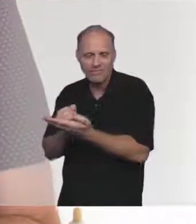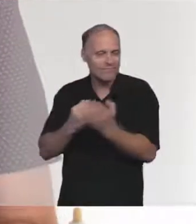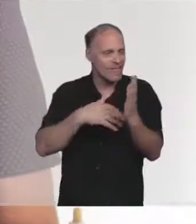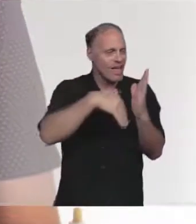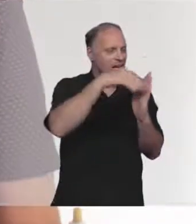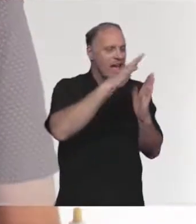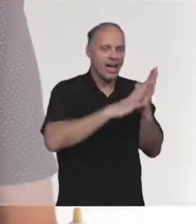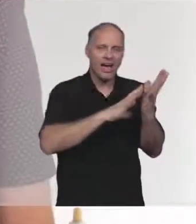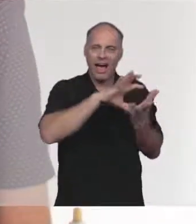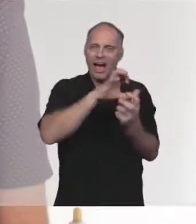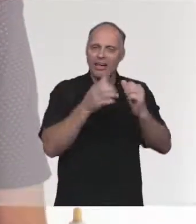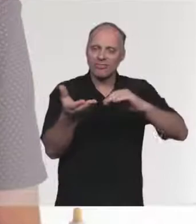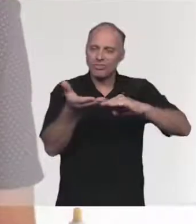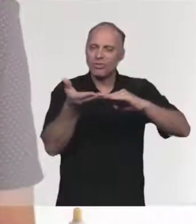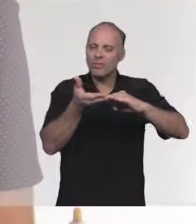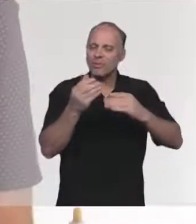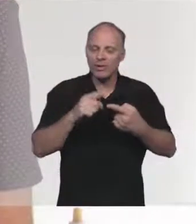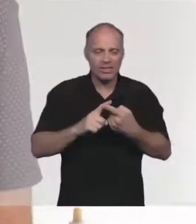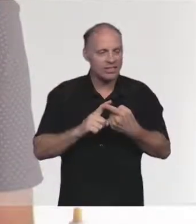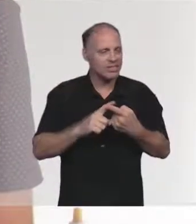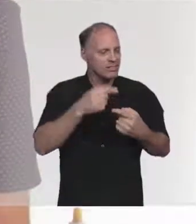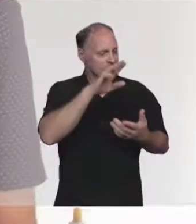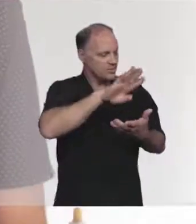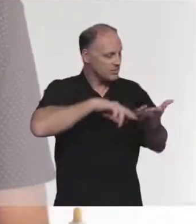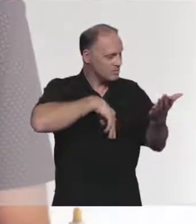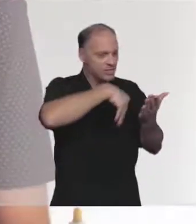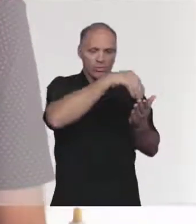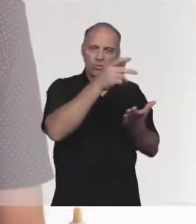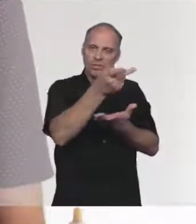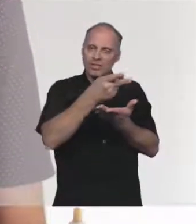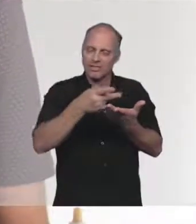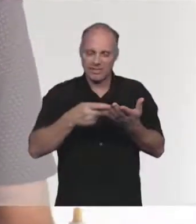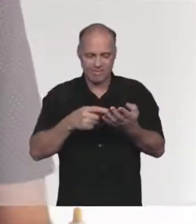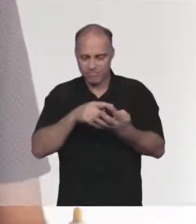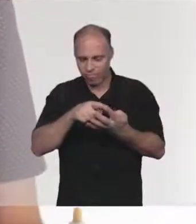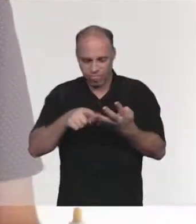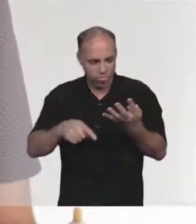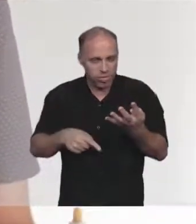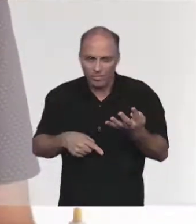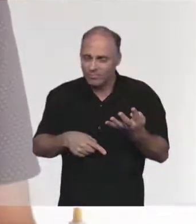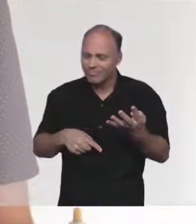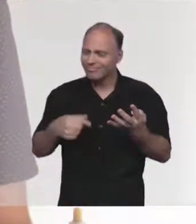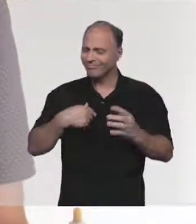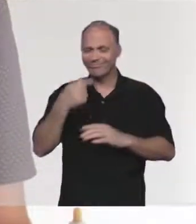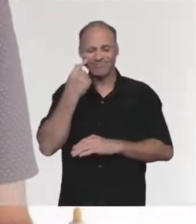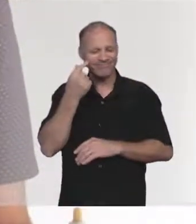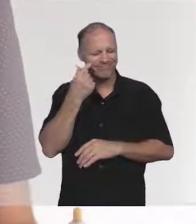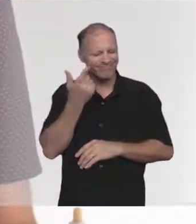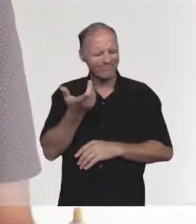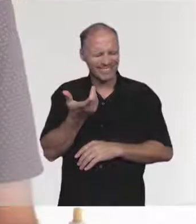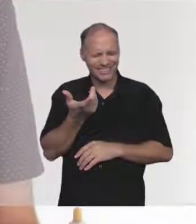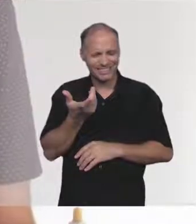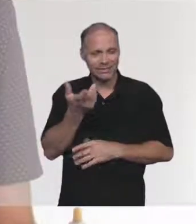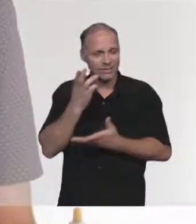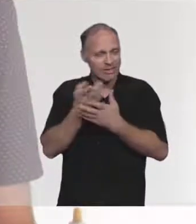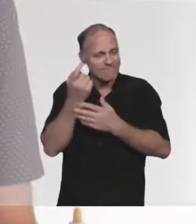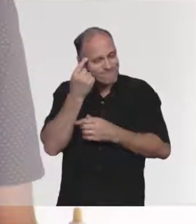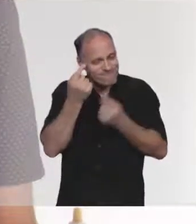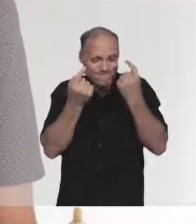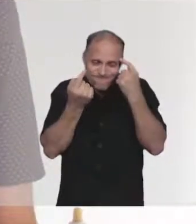arte contemporânea, desenho, pintura. Então fiquei